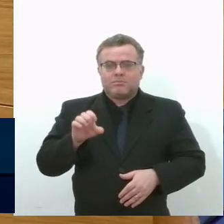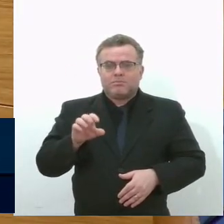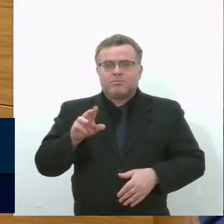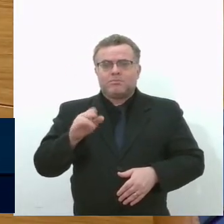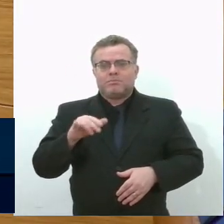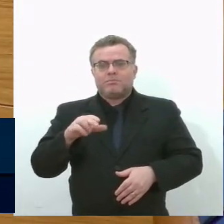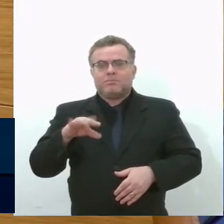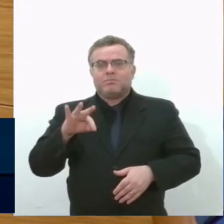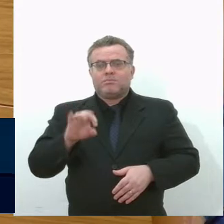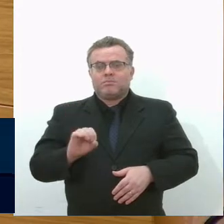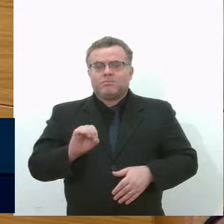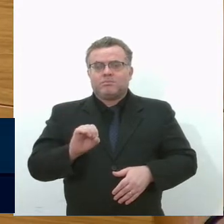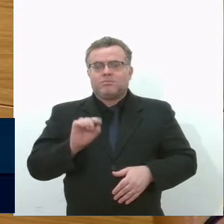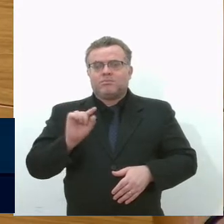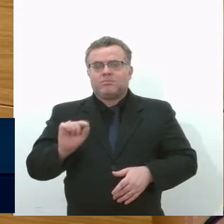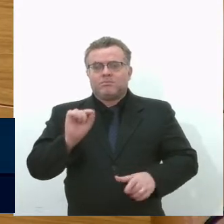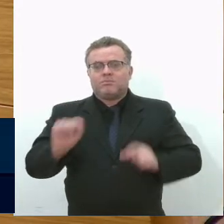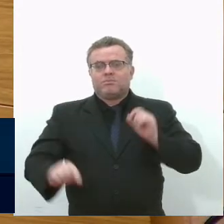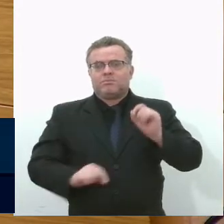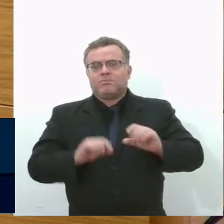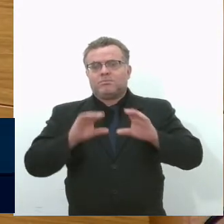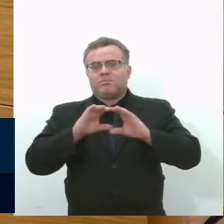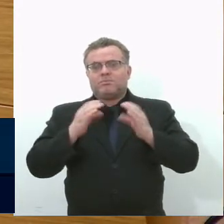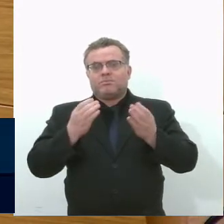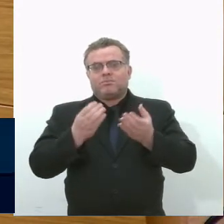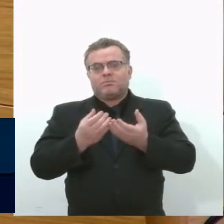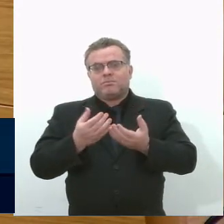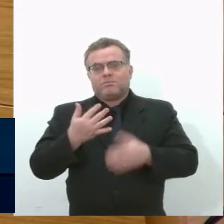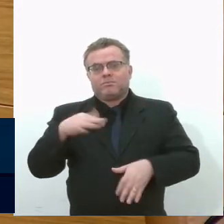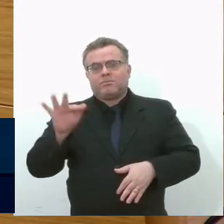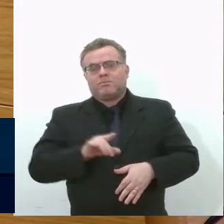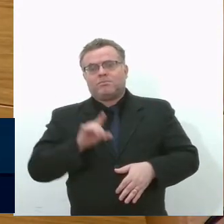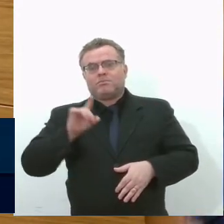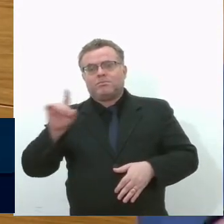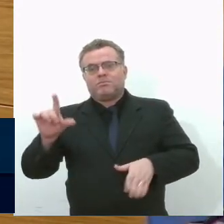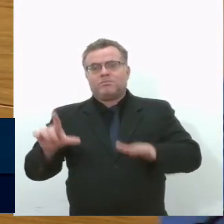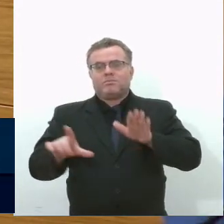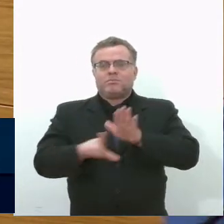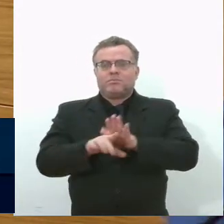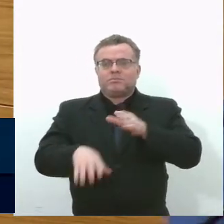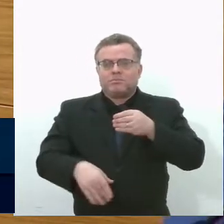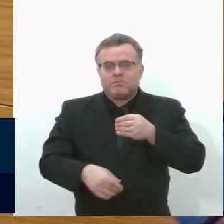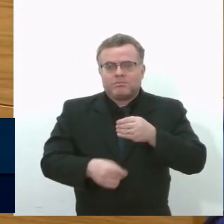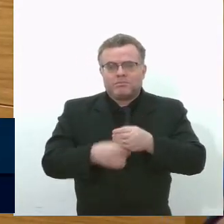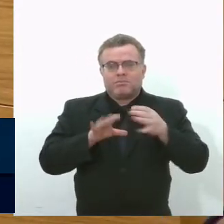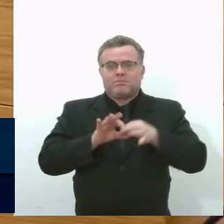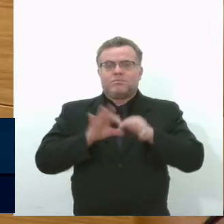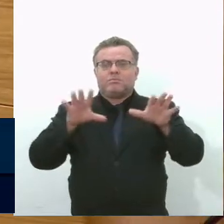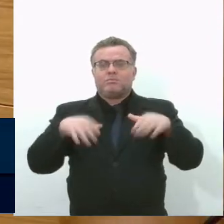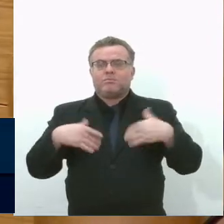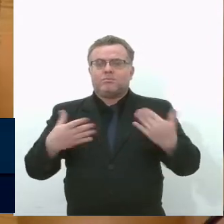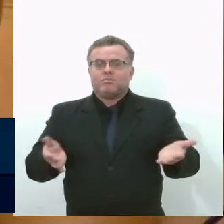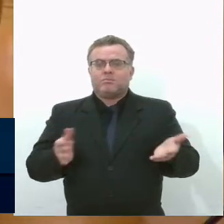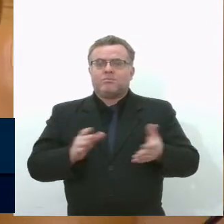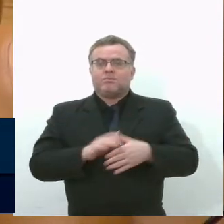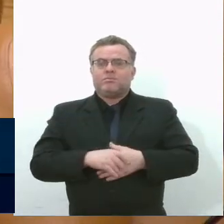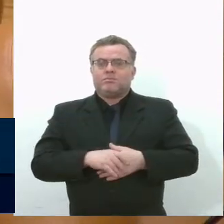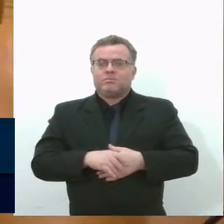feito através da Câmara Federal com a lei complementar para autorizar o plebiscito. Então tem tudo